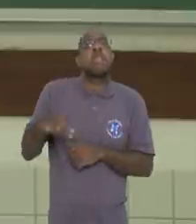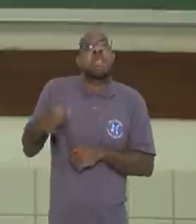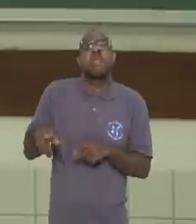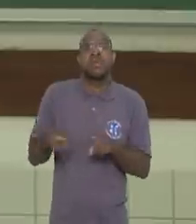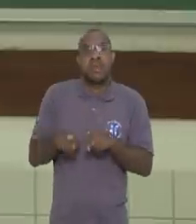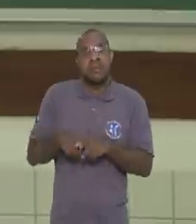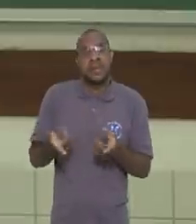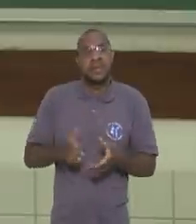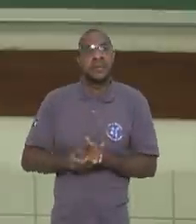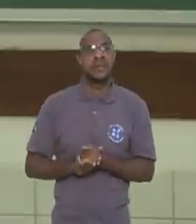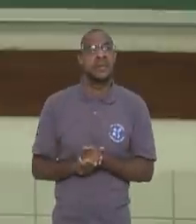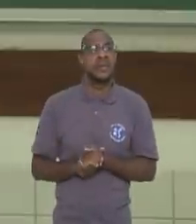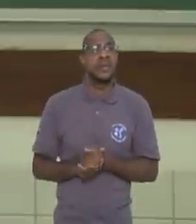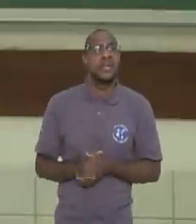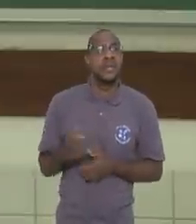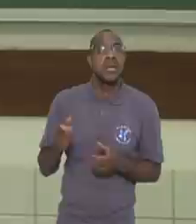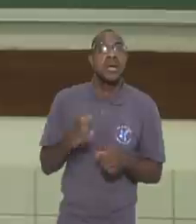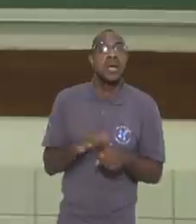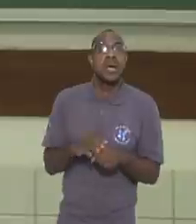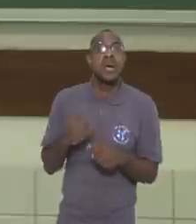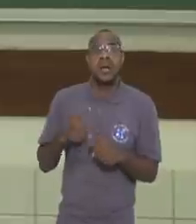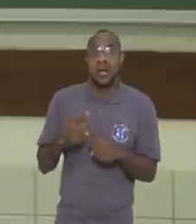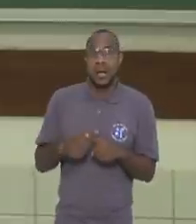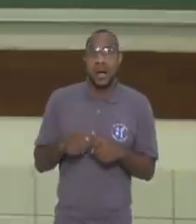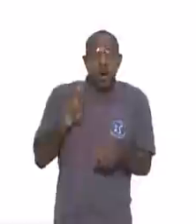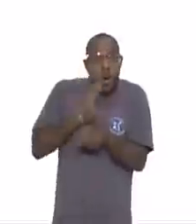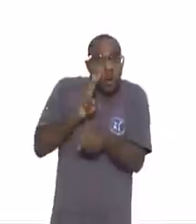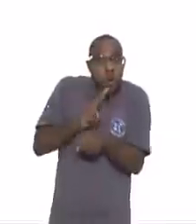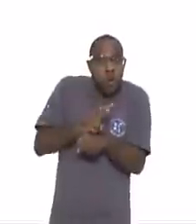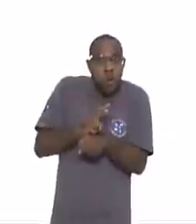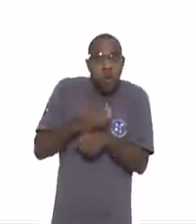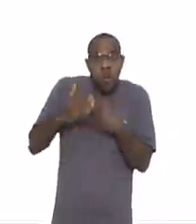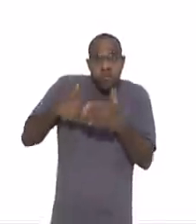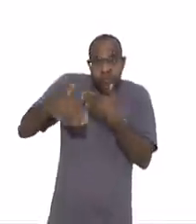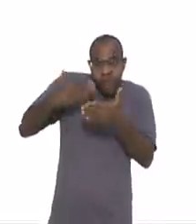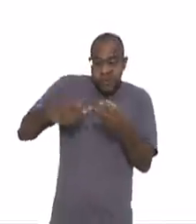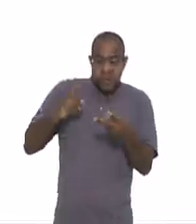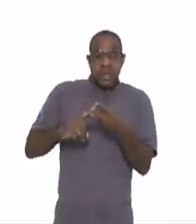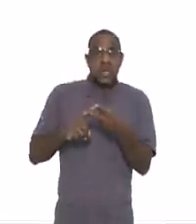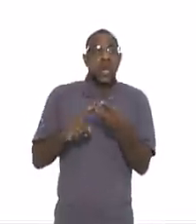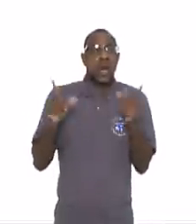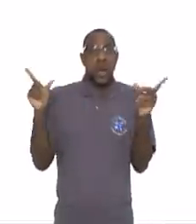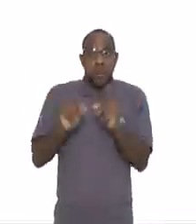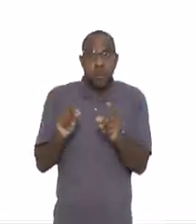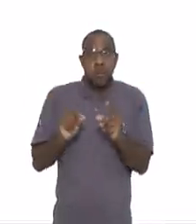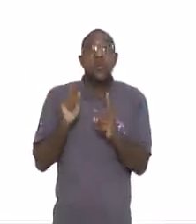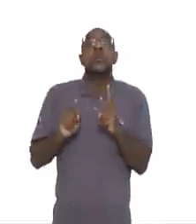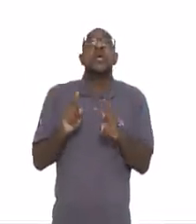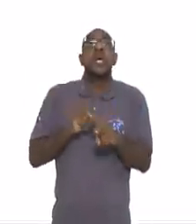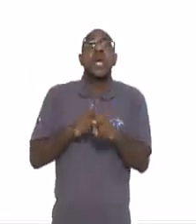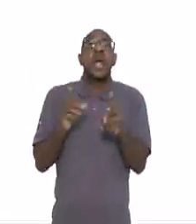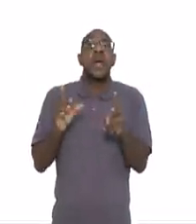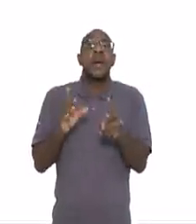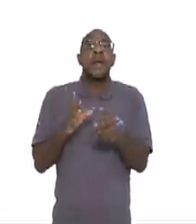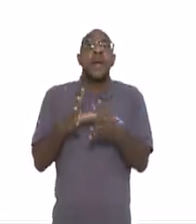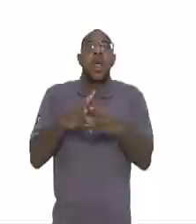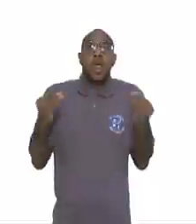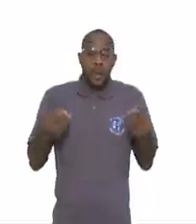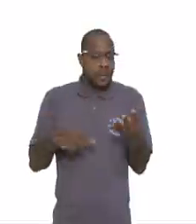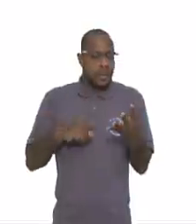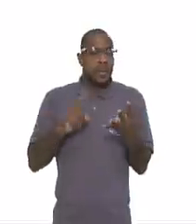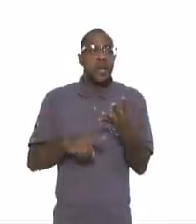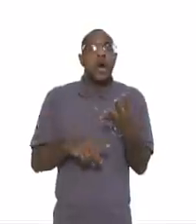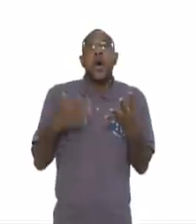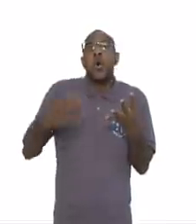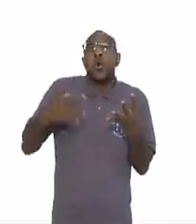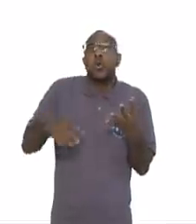de queimadura, né? Então, aqui, ó, aumenta a eficiência do tratamento, diminui o tempo de cicatrização, diminui dor, custo e também diminui